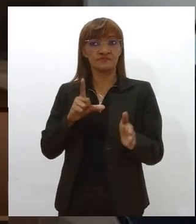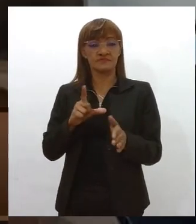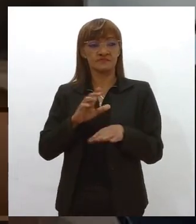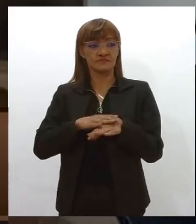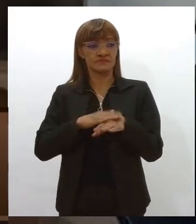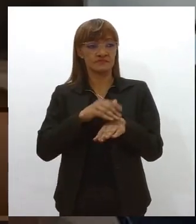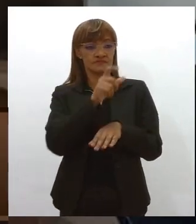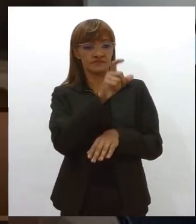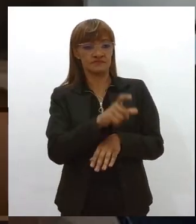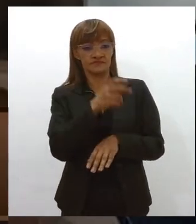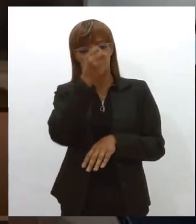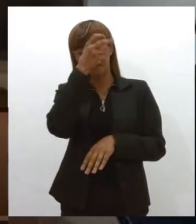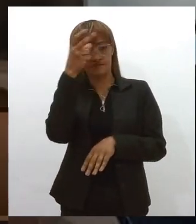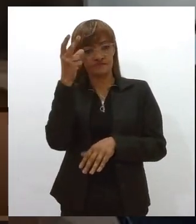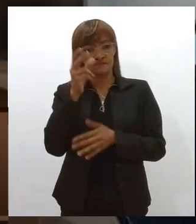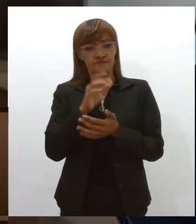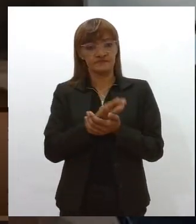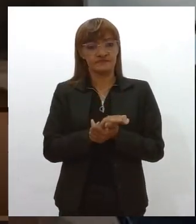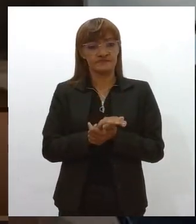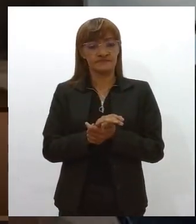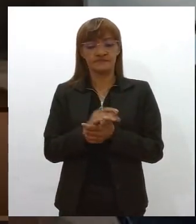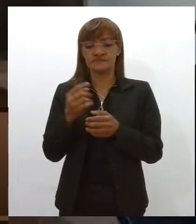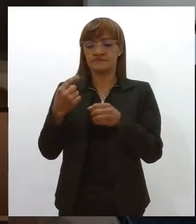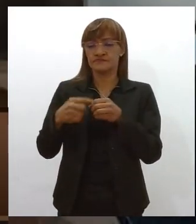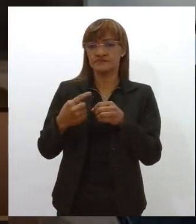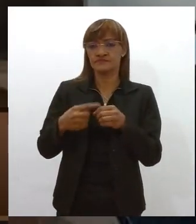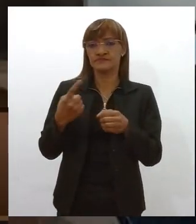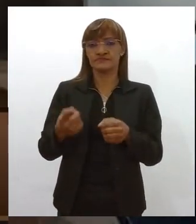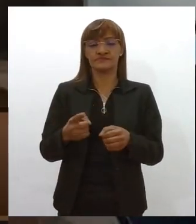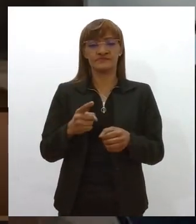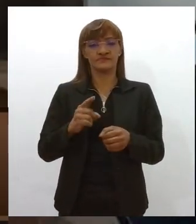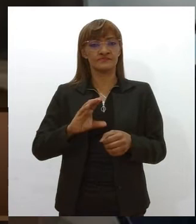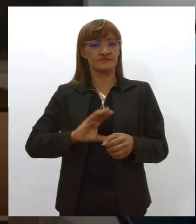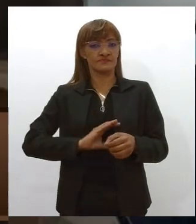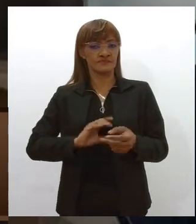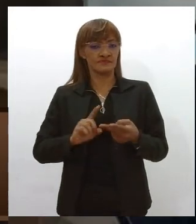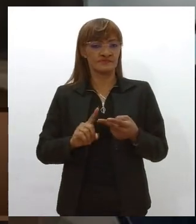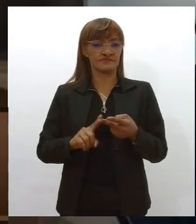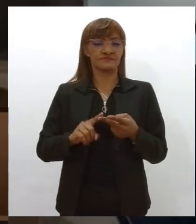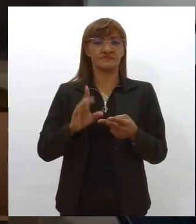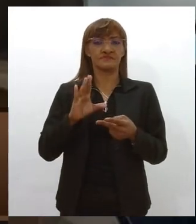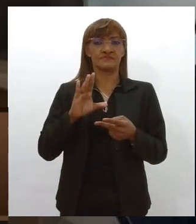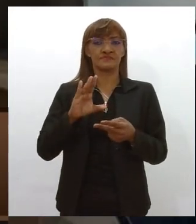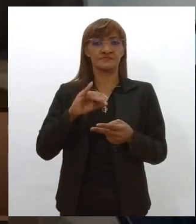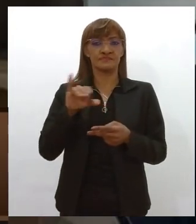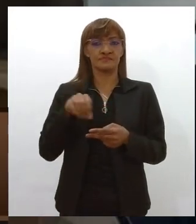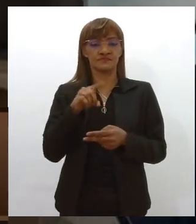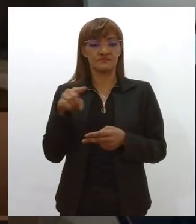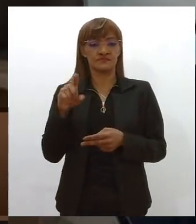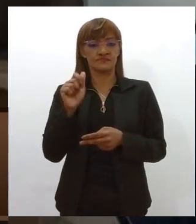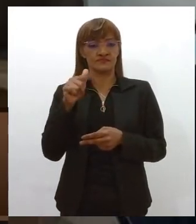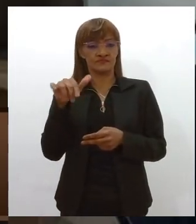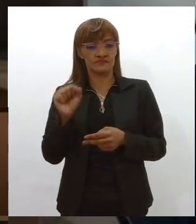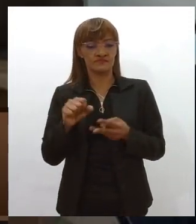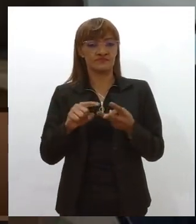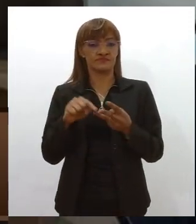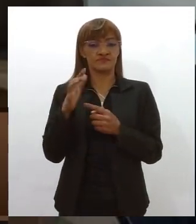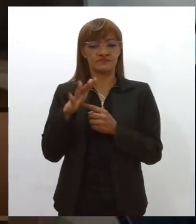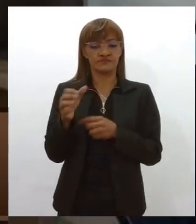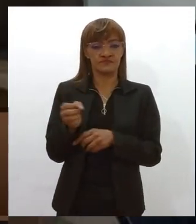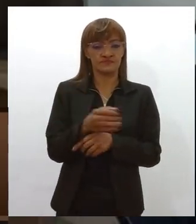ali em Moribeca, eu trabalhei em Capela, eu trabalhei no João Alves, eu trabalhei em Feira Nova, eu trabalhei em